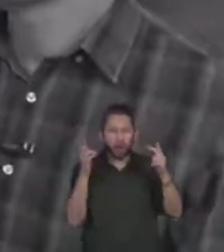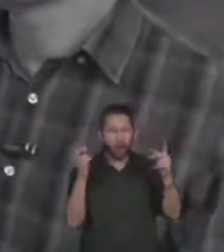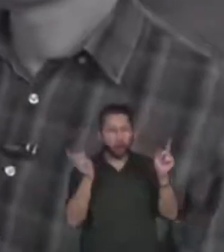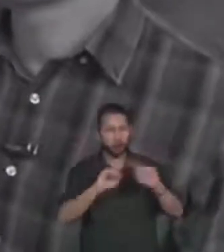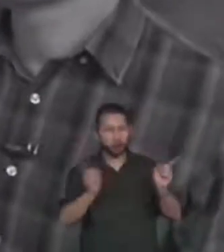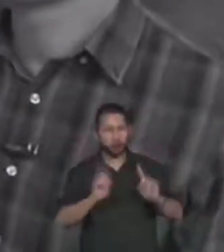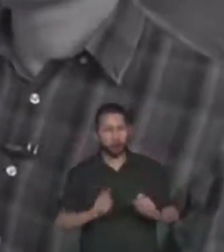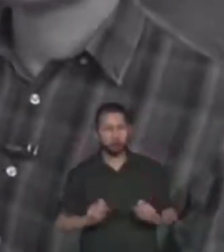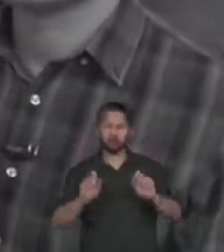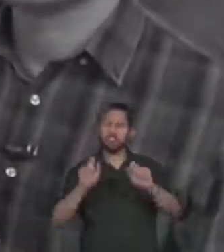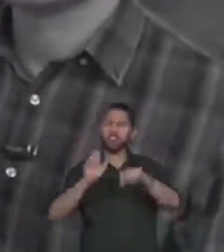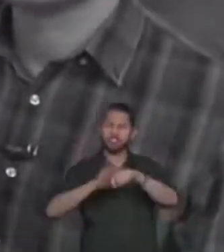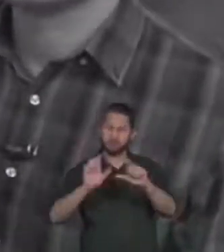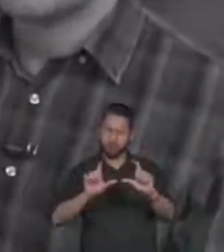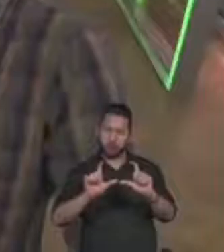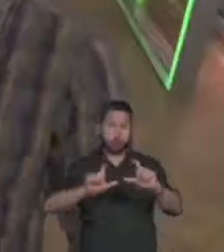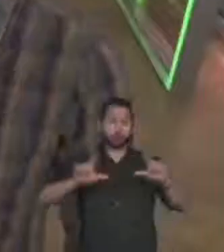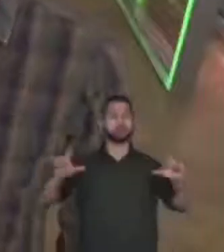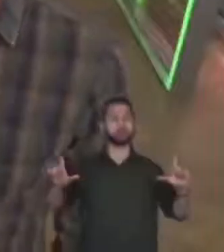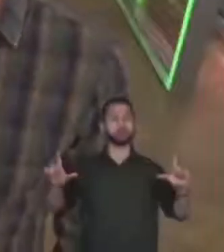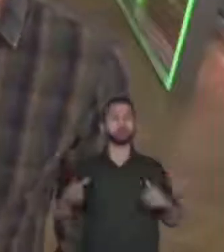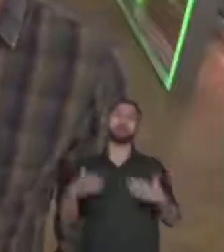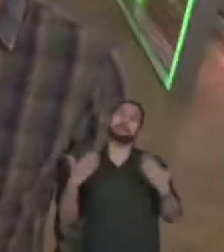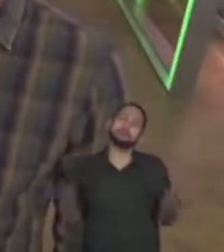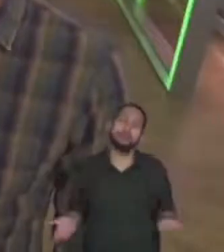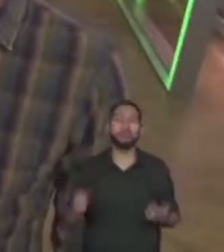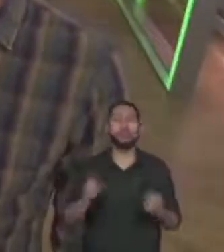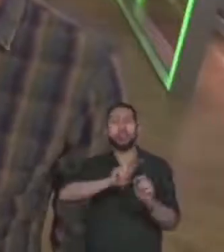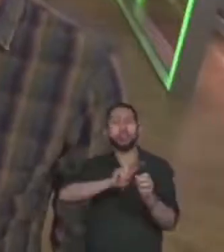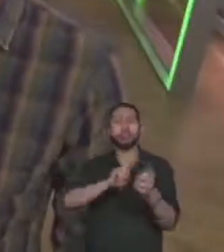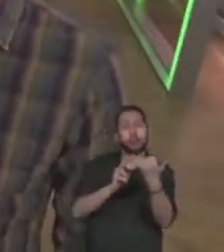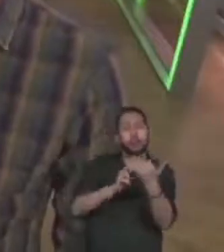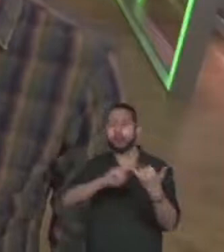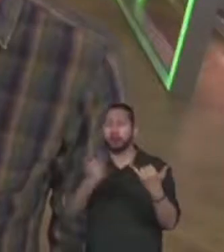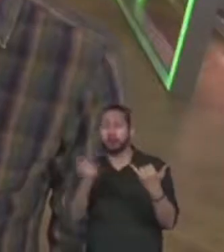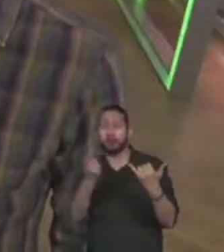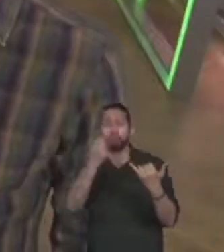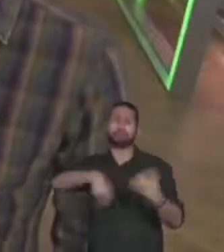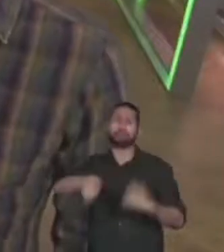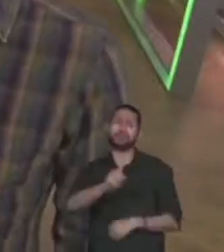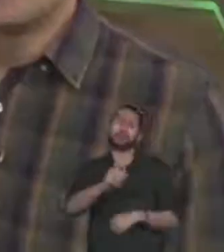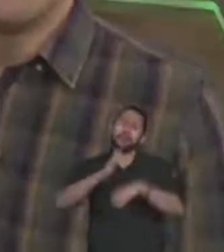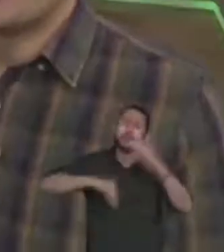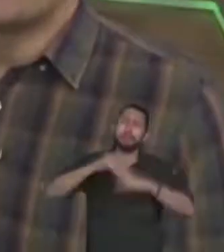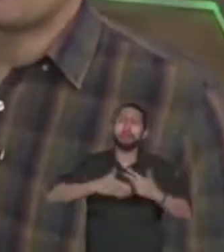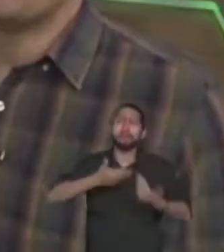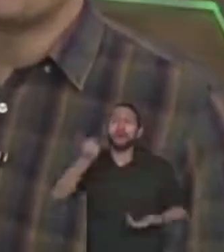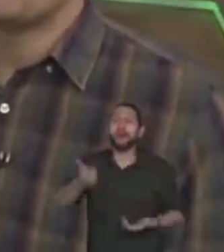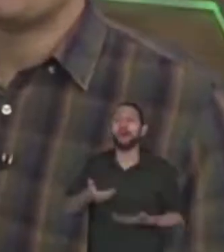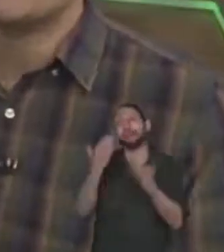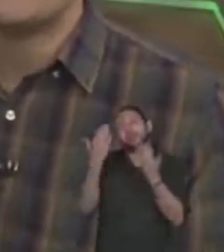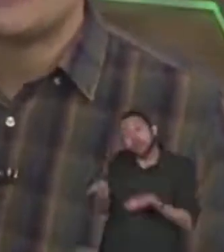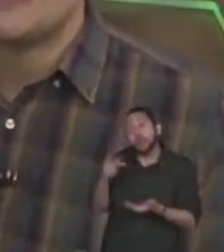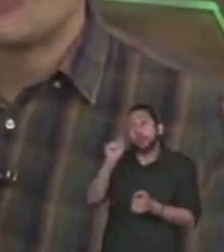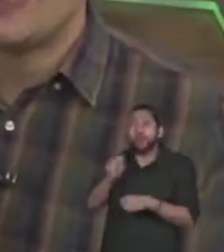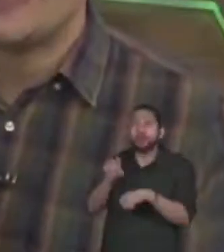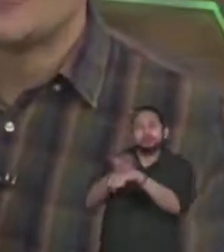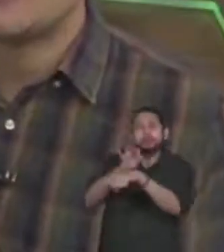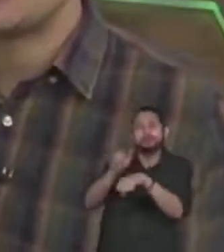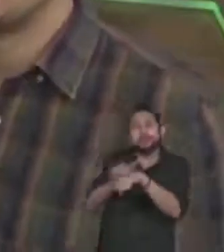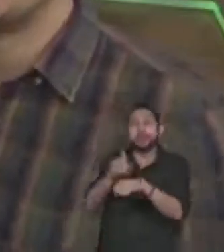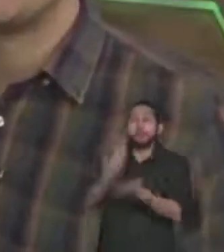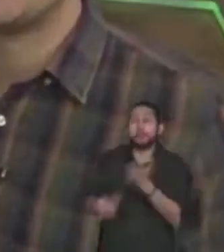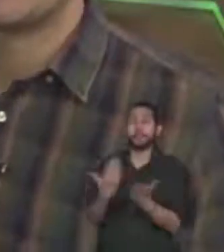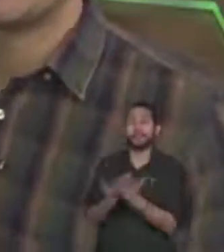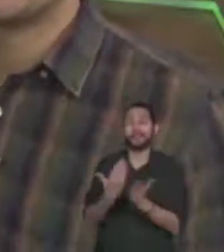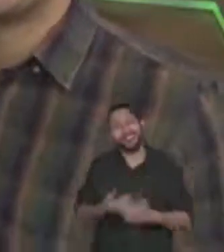Bruno? Numa tela bem maior. Nada mais de emuladores, agora tudo mais prático para todo mundo. E mais uma opção para você não perder